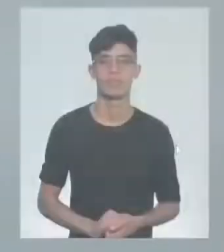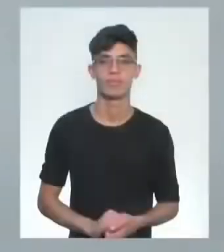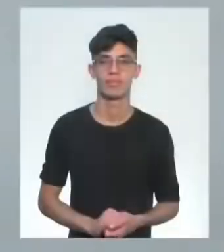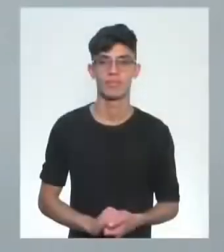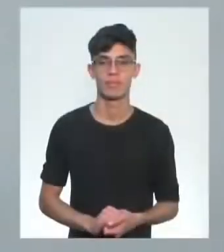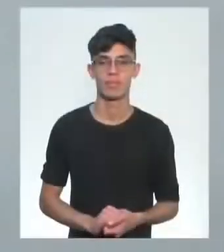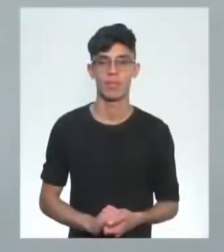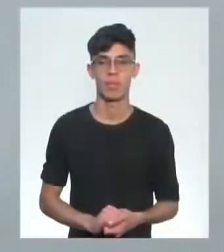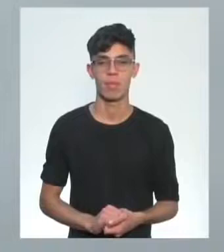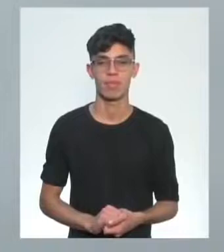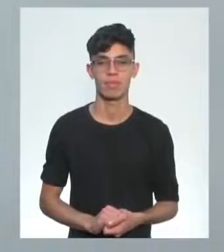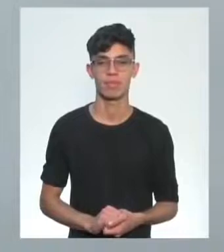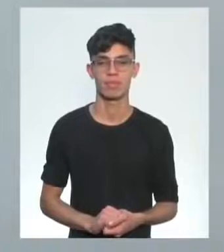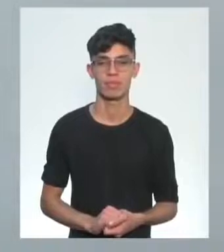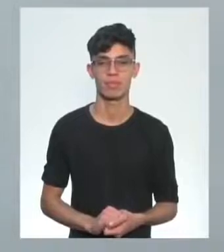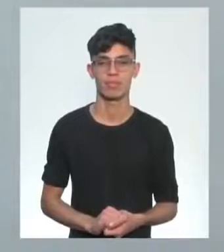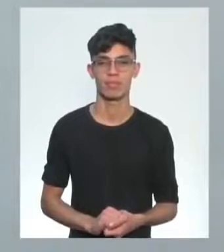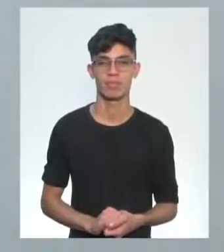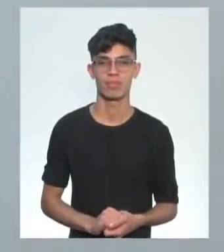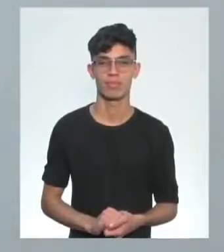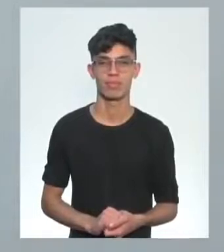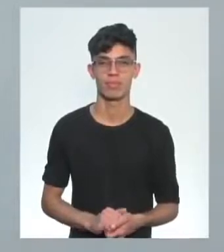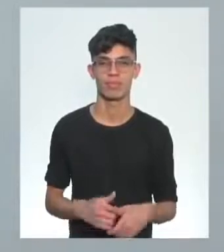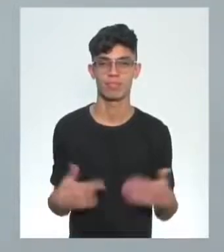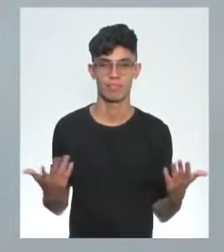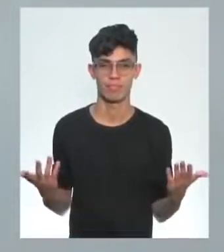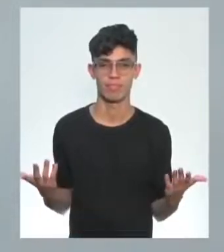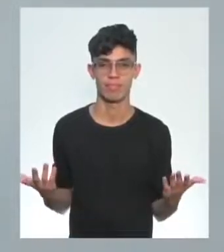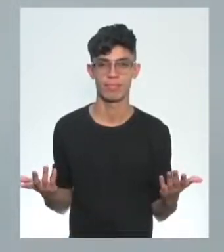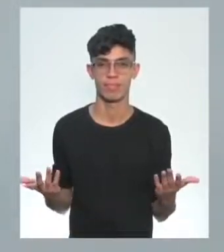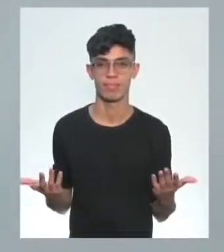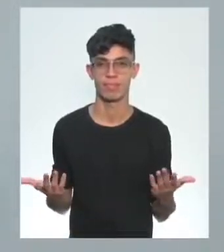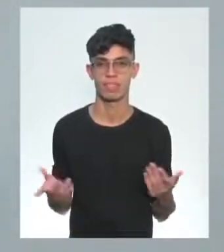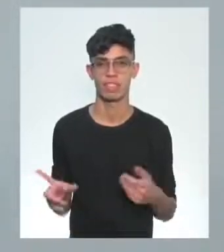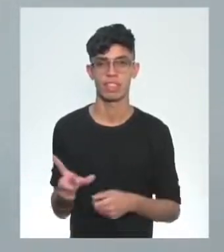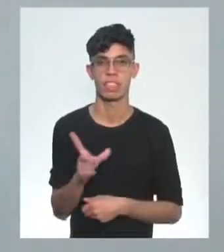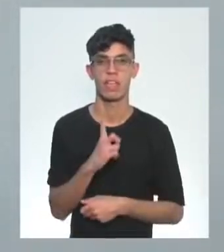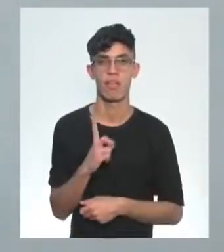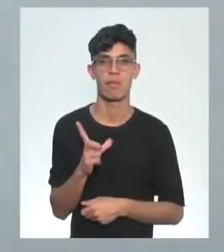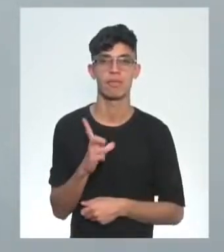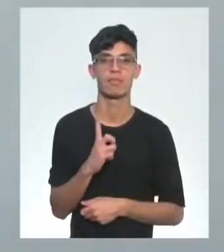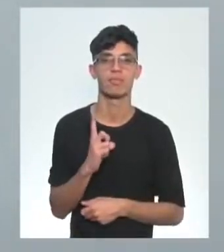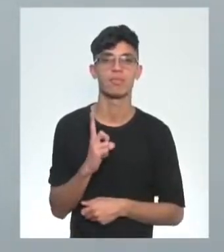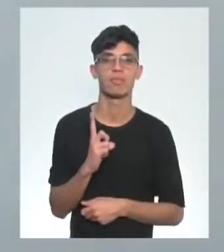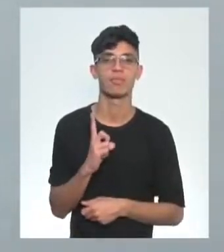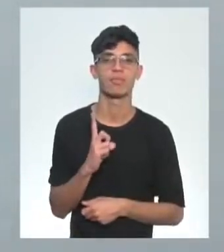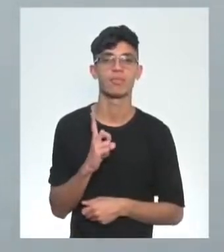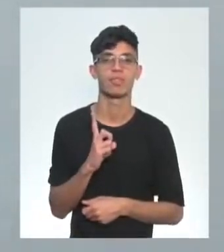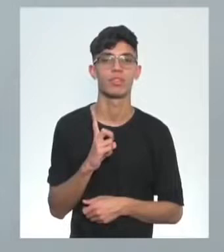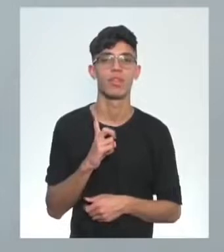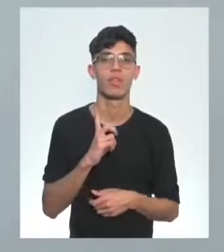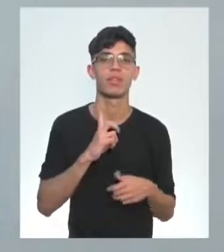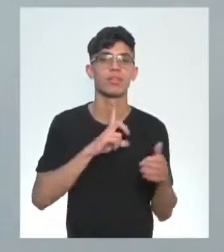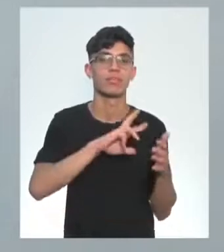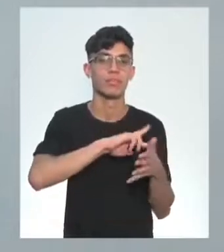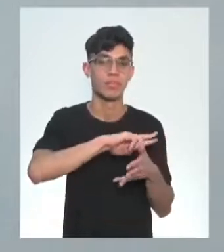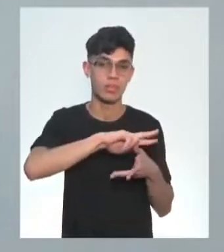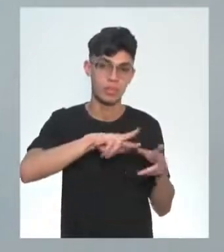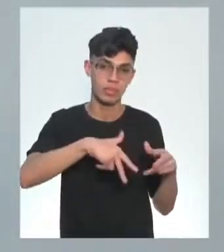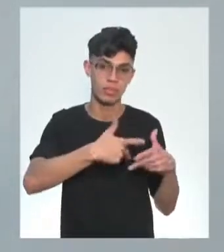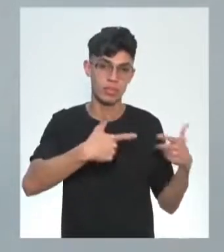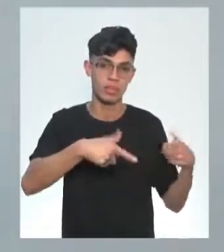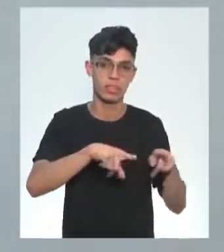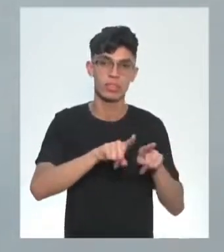Então, vamos lá. A gente tem aí a diversidade, o pessoal estava